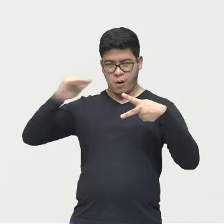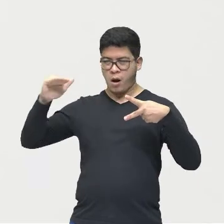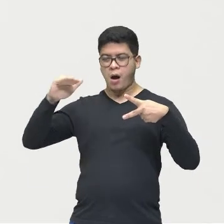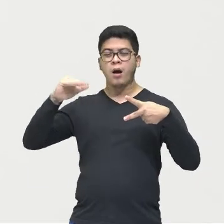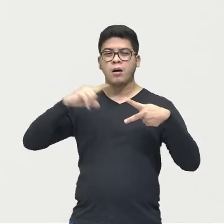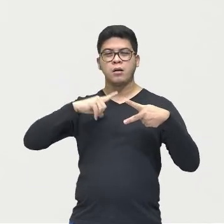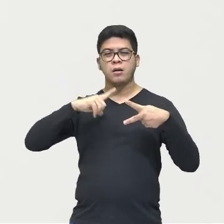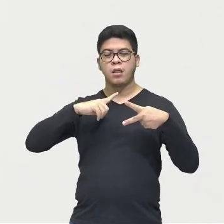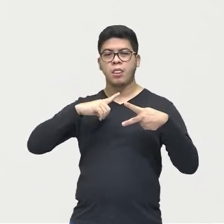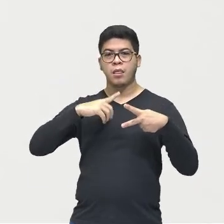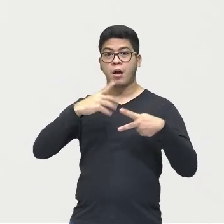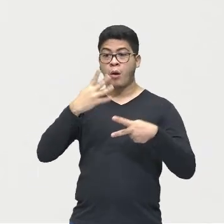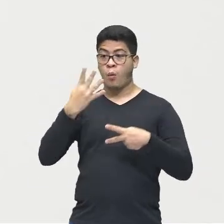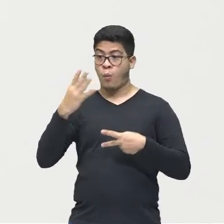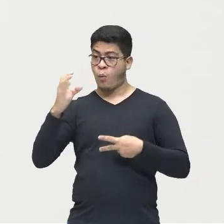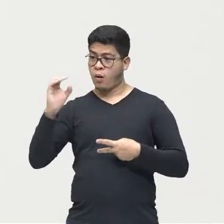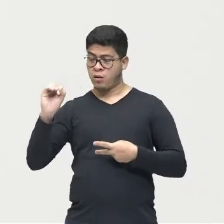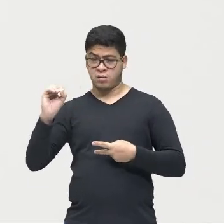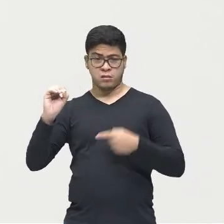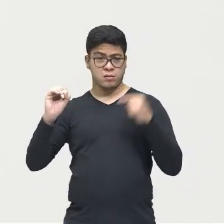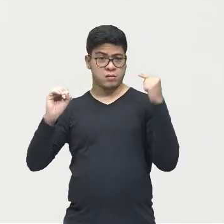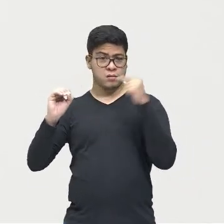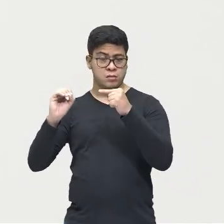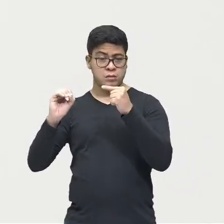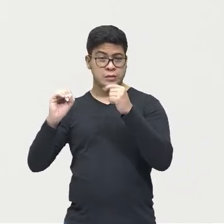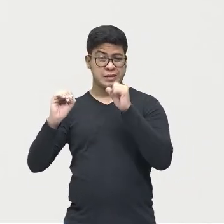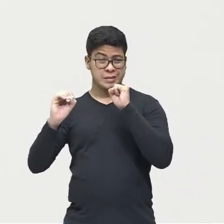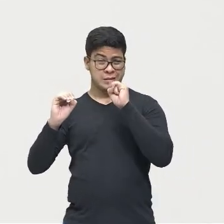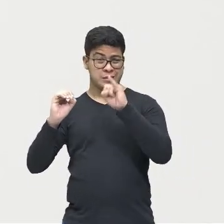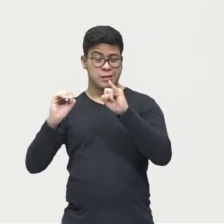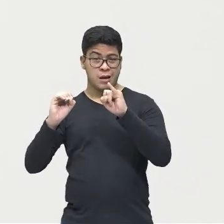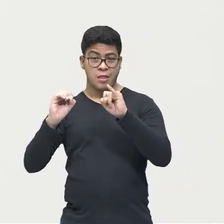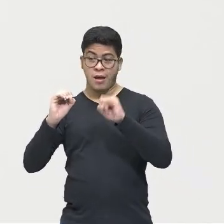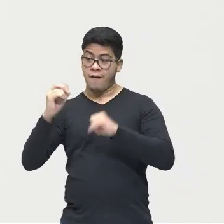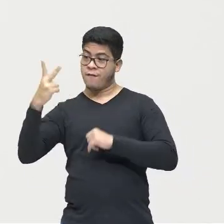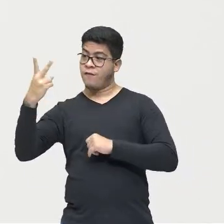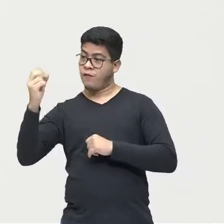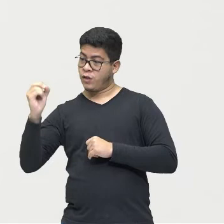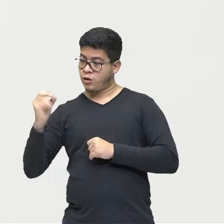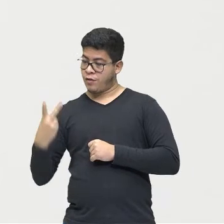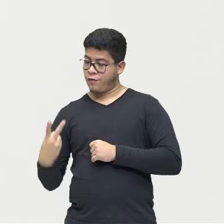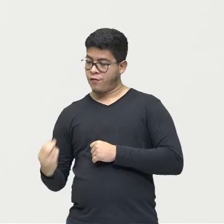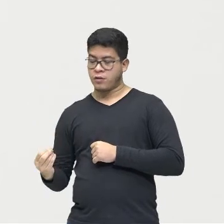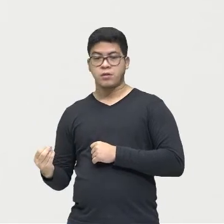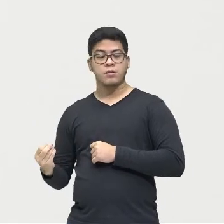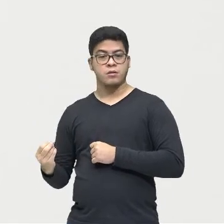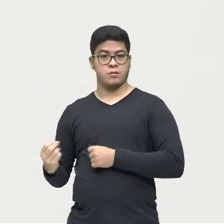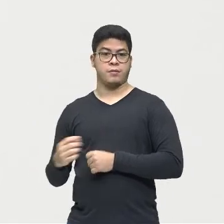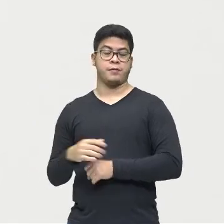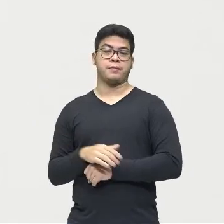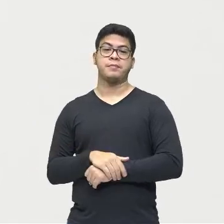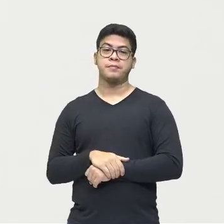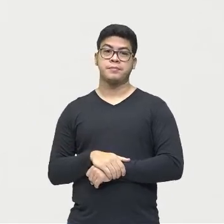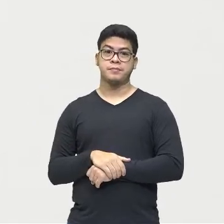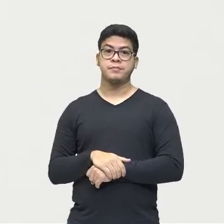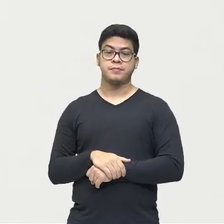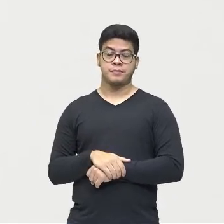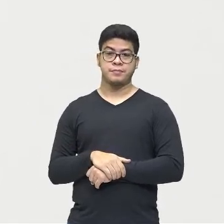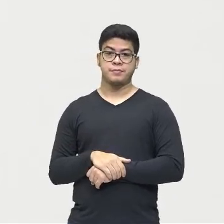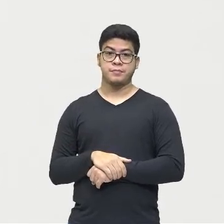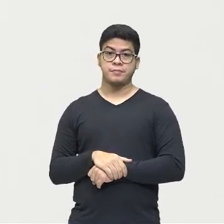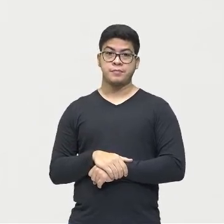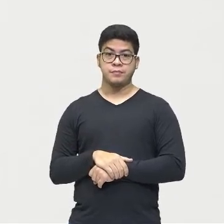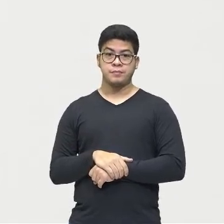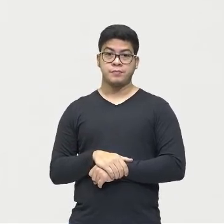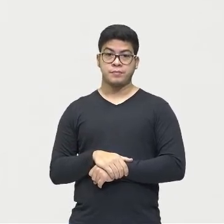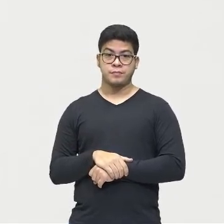40 graus, né, ela está dividindo esse ângulo em duas partes iguais, ou seja, cada uma delas vai medir